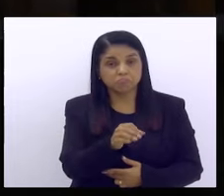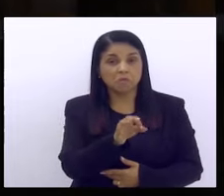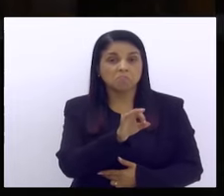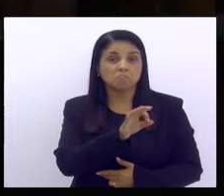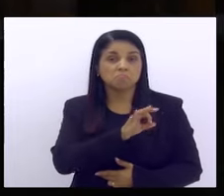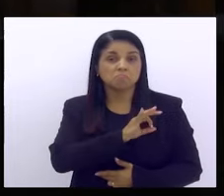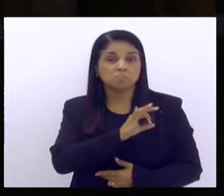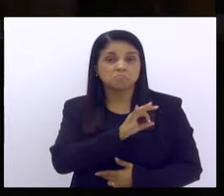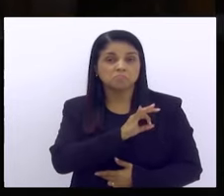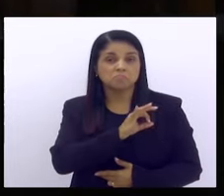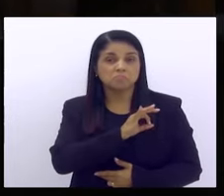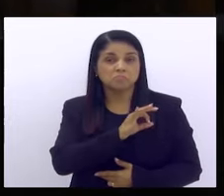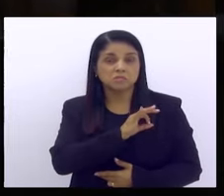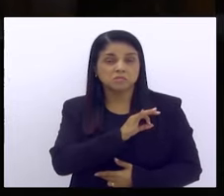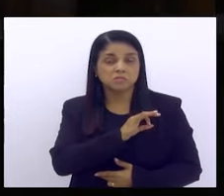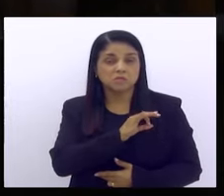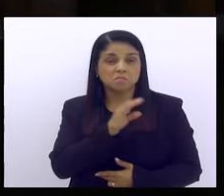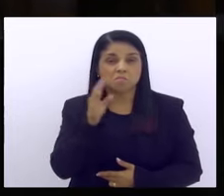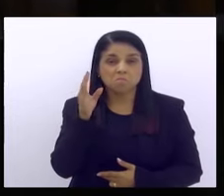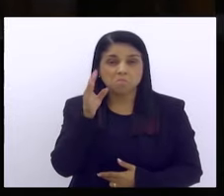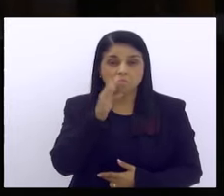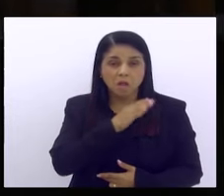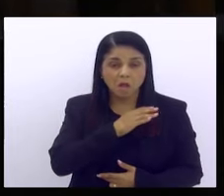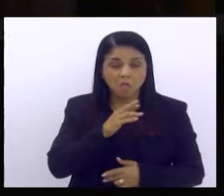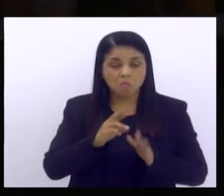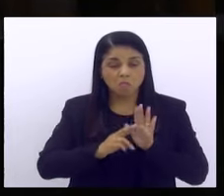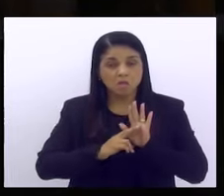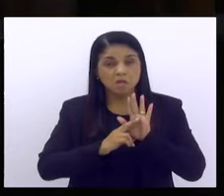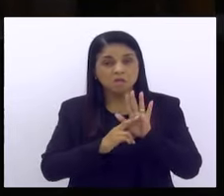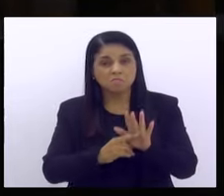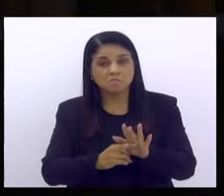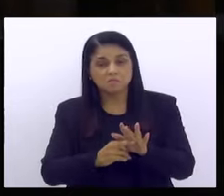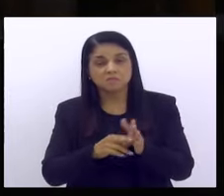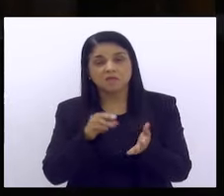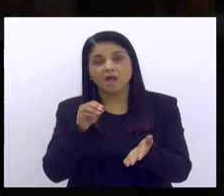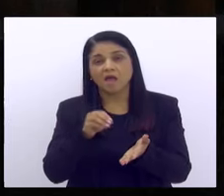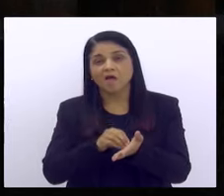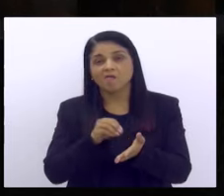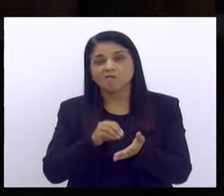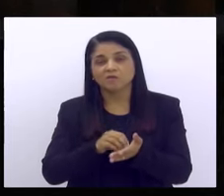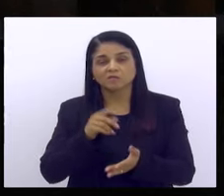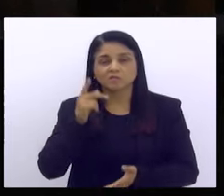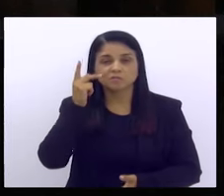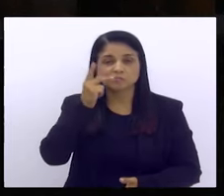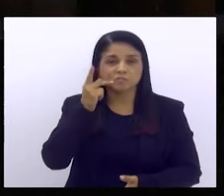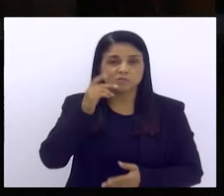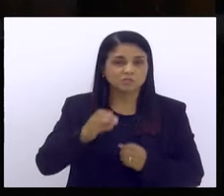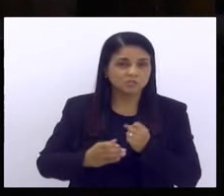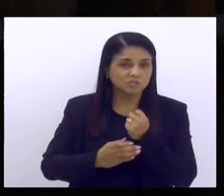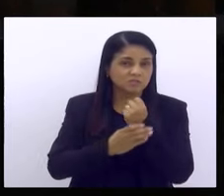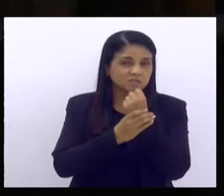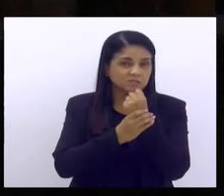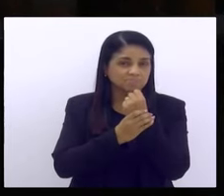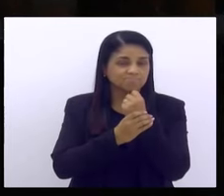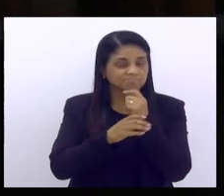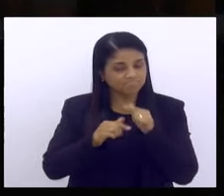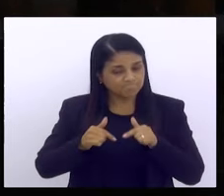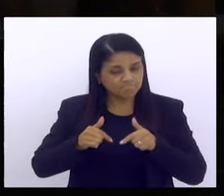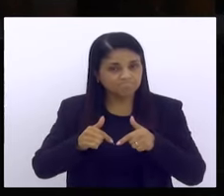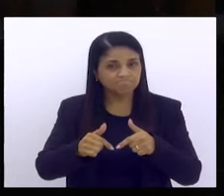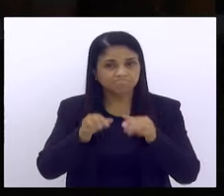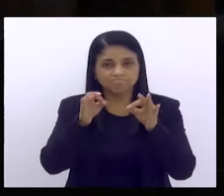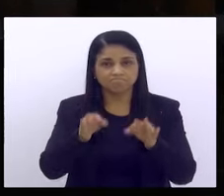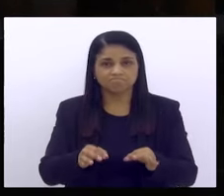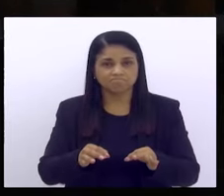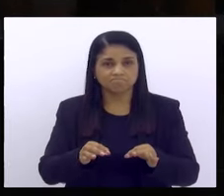canhão numa perversidade que representa hoje a falta de uma política pública de segurança que seja eficaz, que